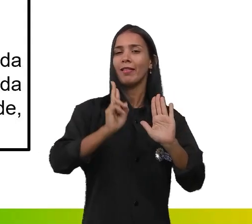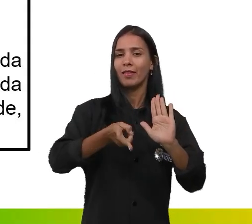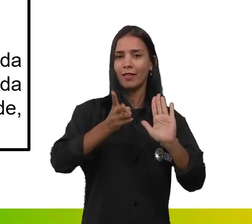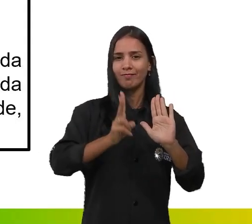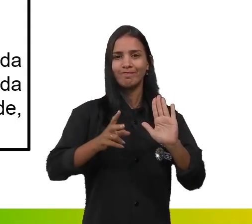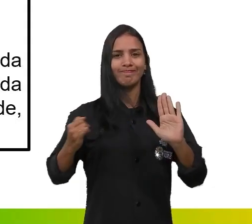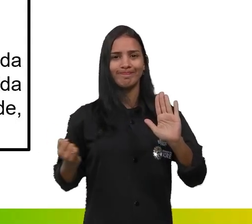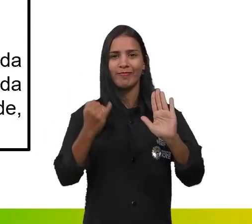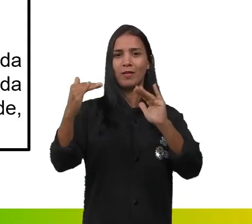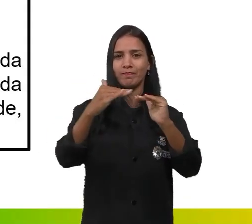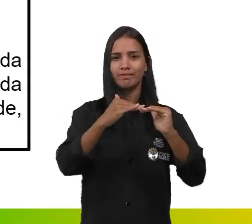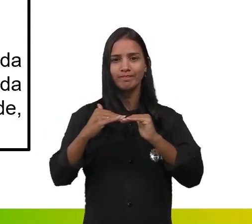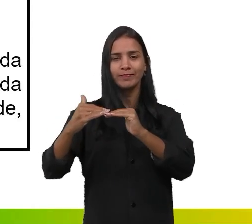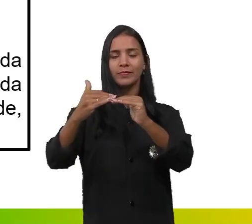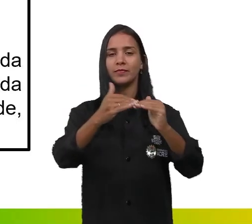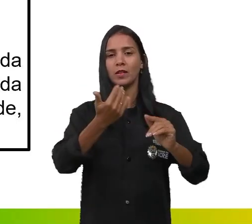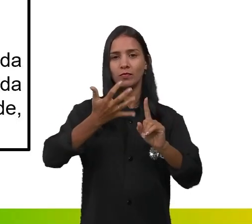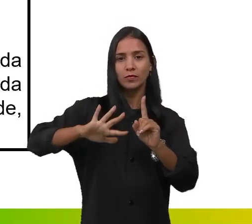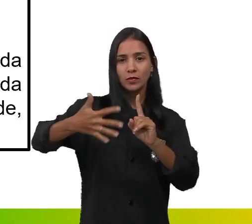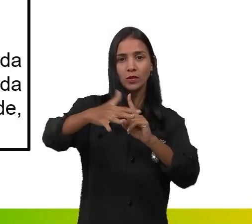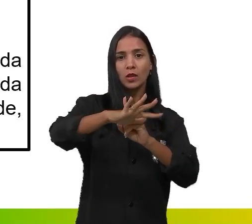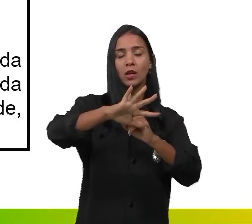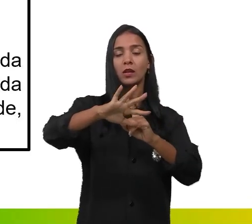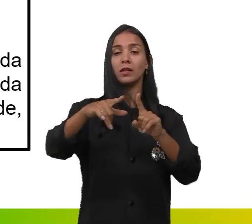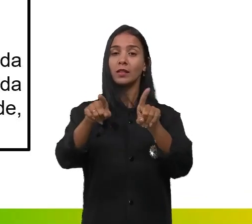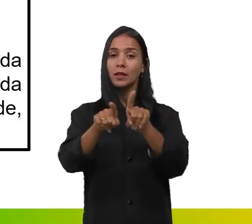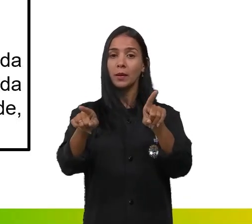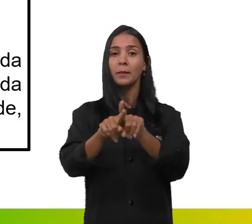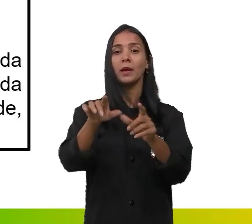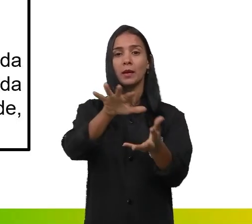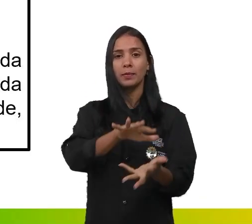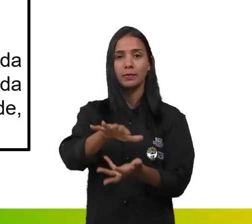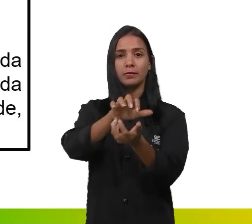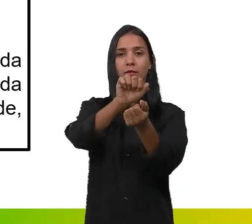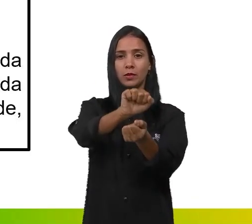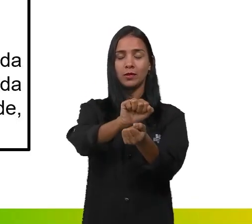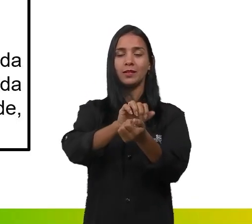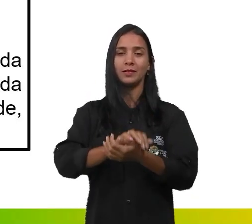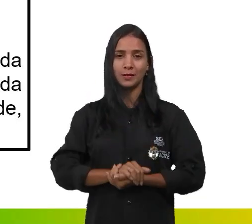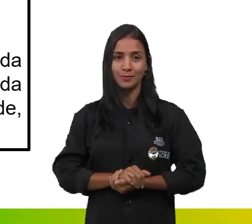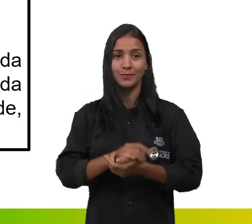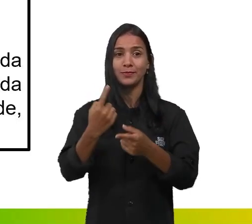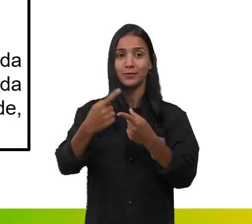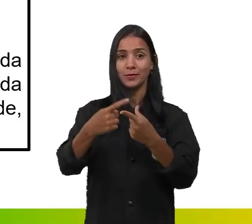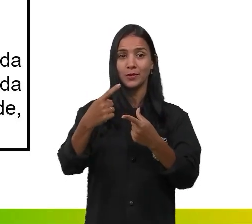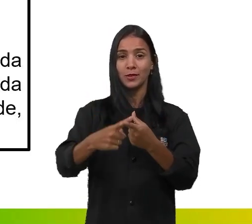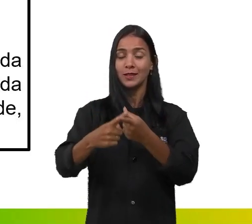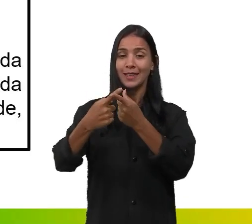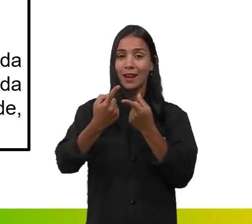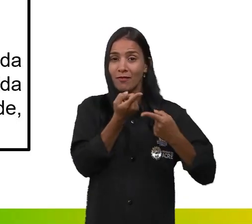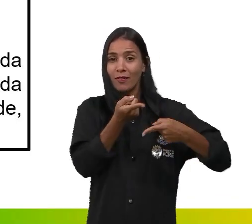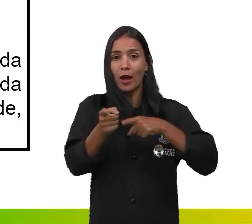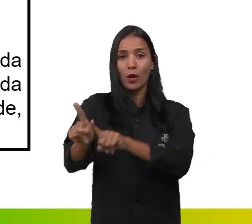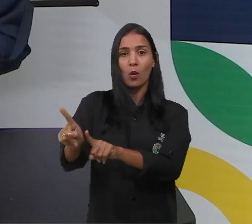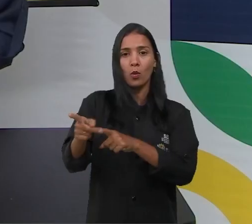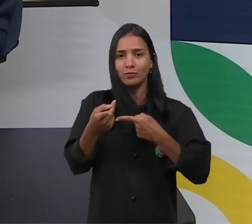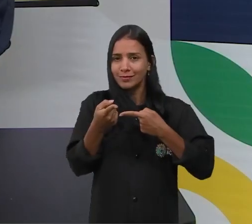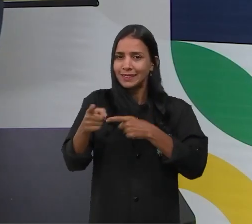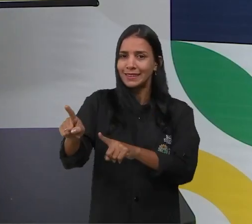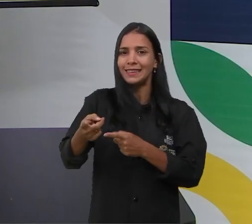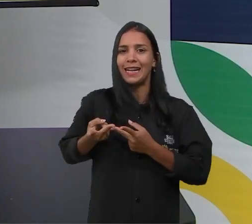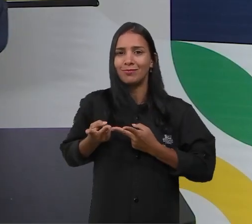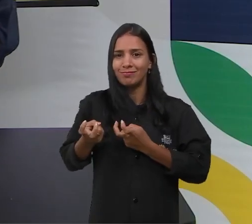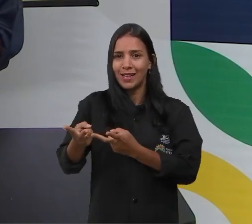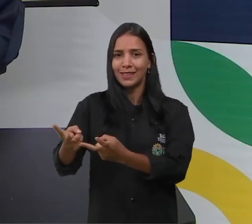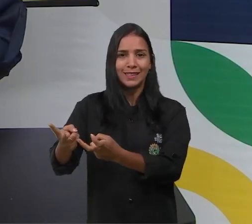equilíbrio ecológico e a sustentabilidade, contrariando a lógica exploratória. E aqui